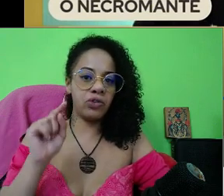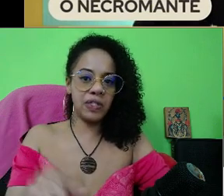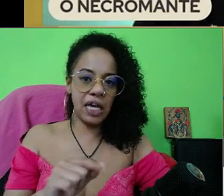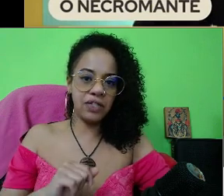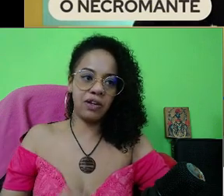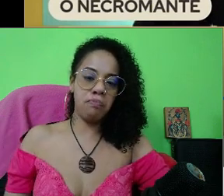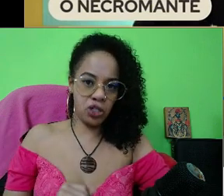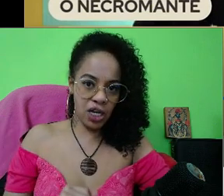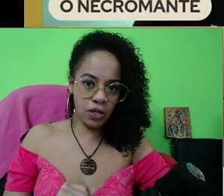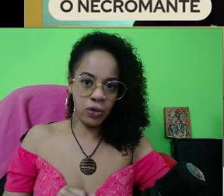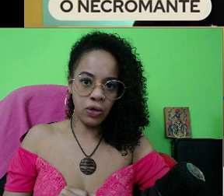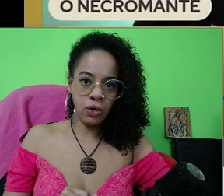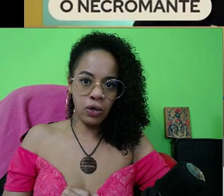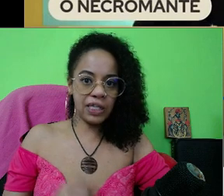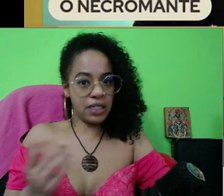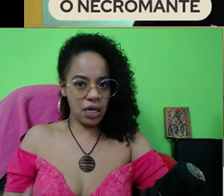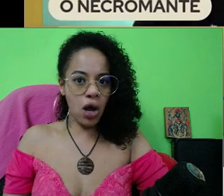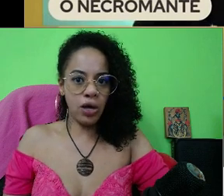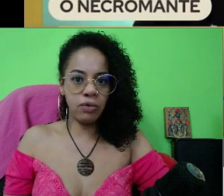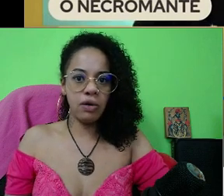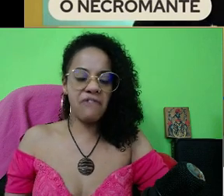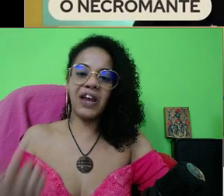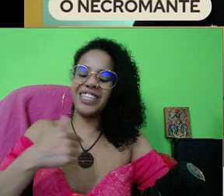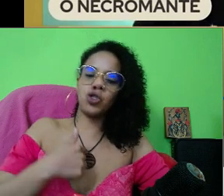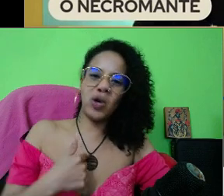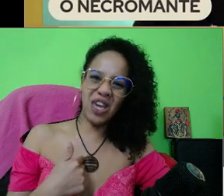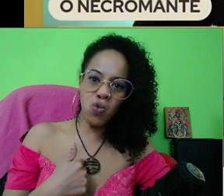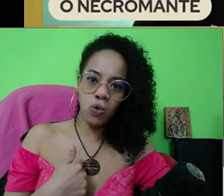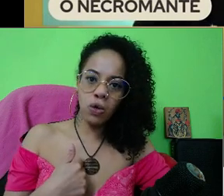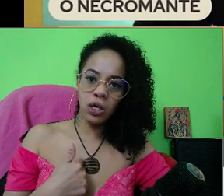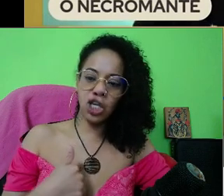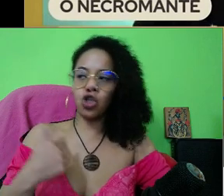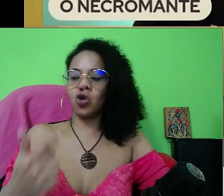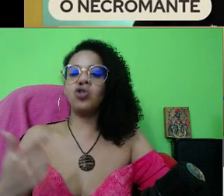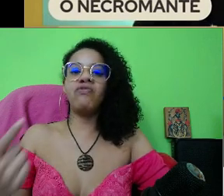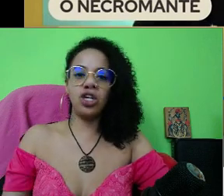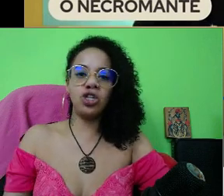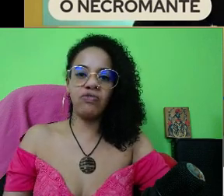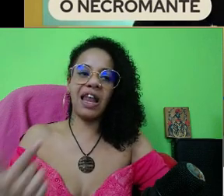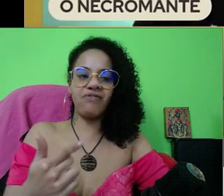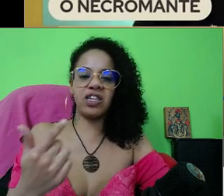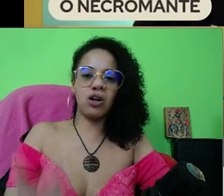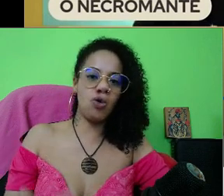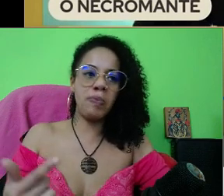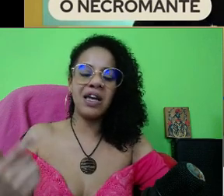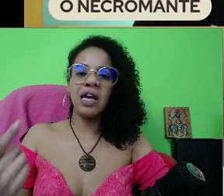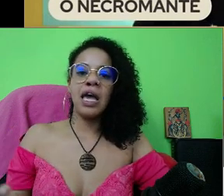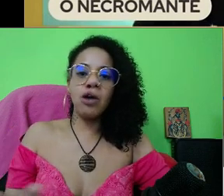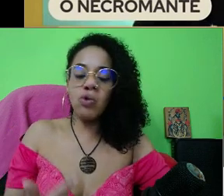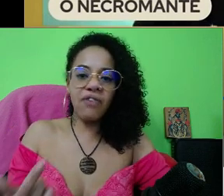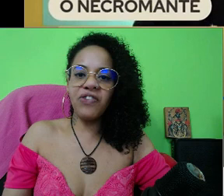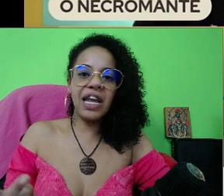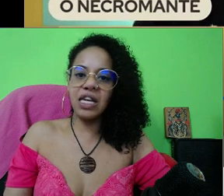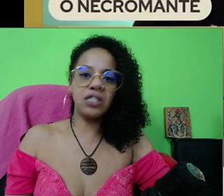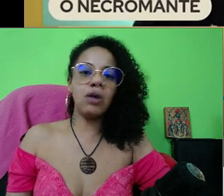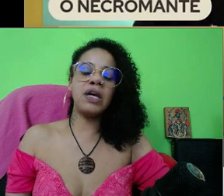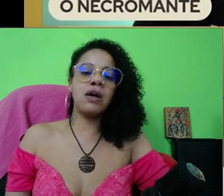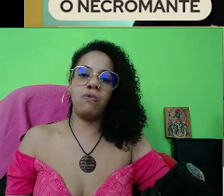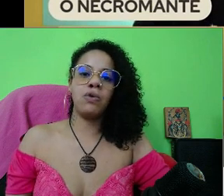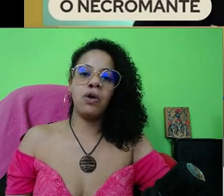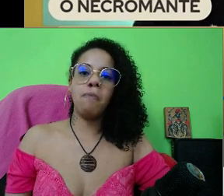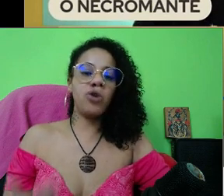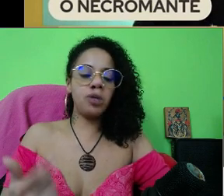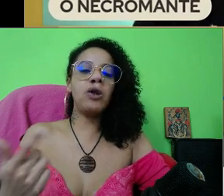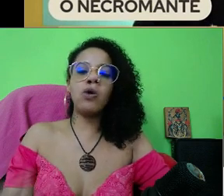os negócios que vocês ficam pedindo vocês ignoram e fala que sou eu que todo vídeo falava que a culpa eu nunca falei isso